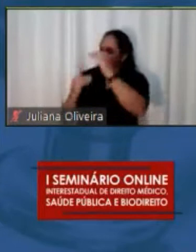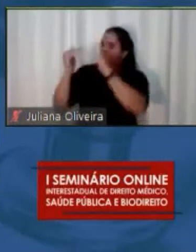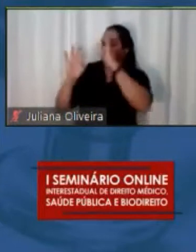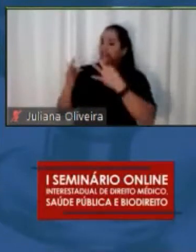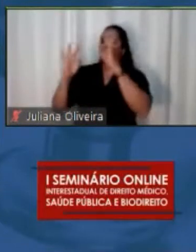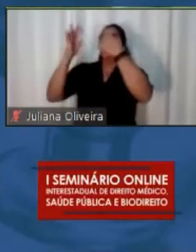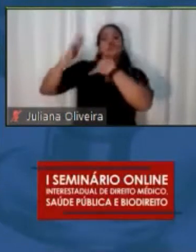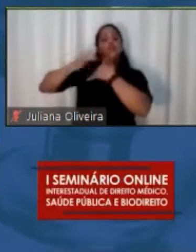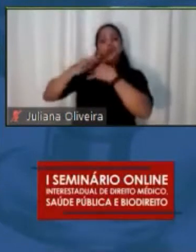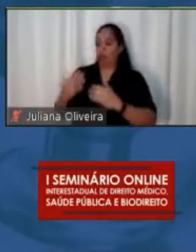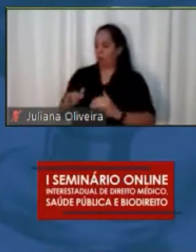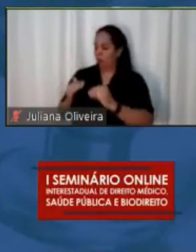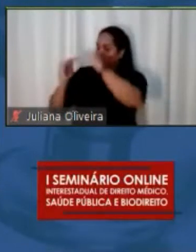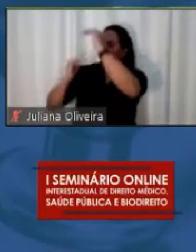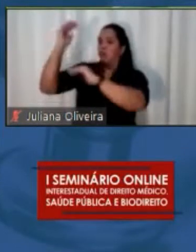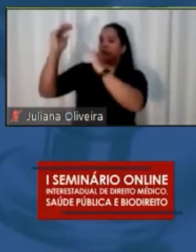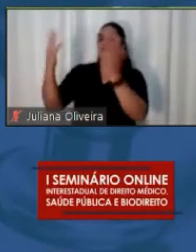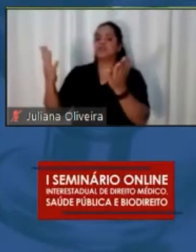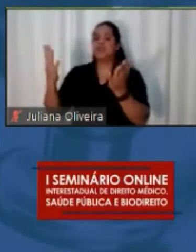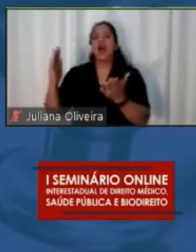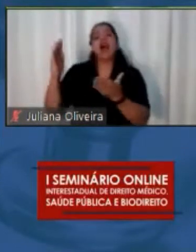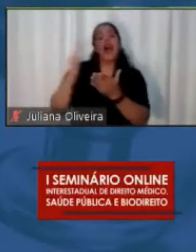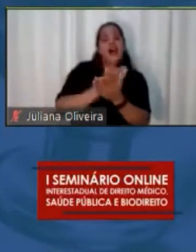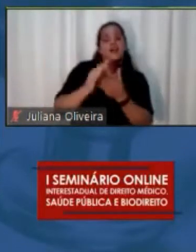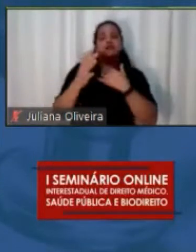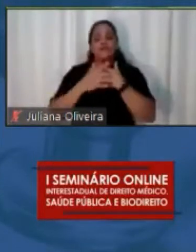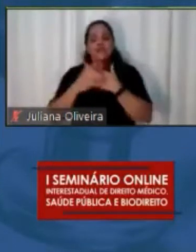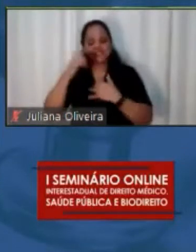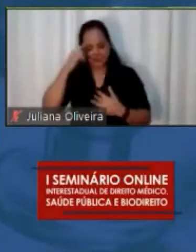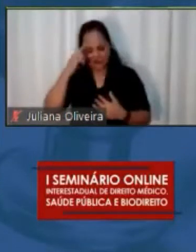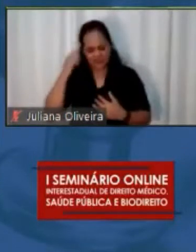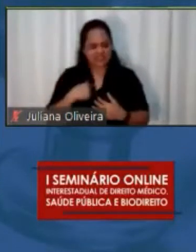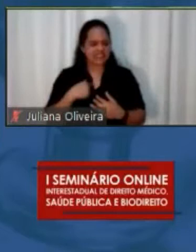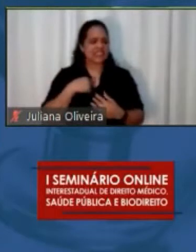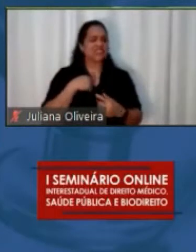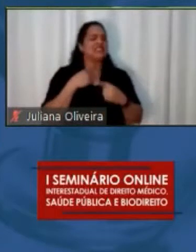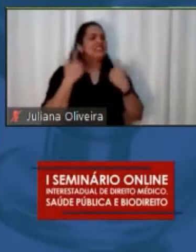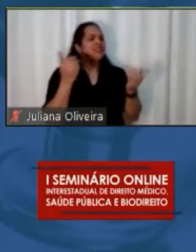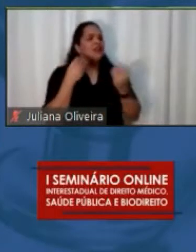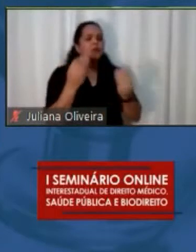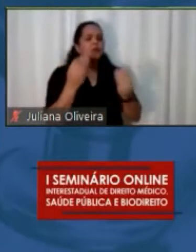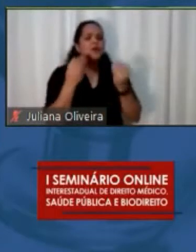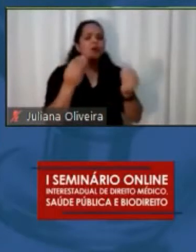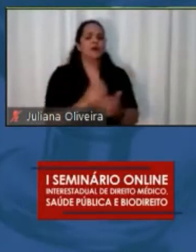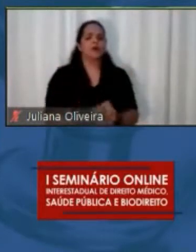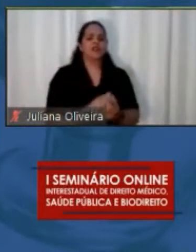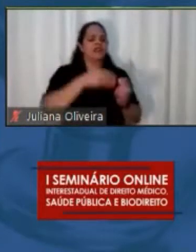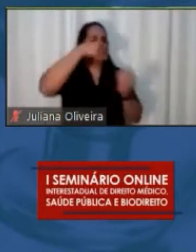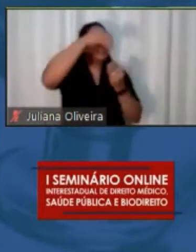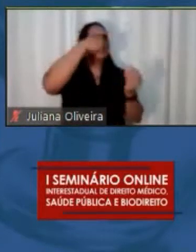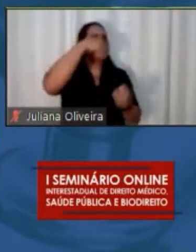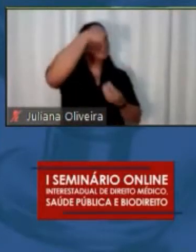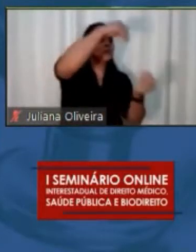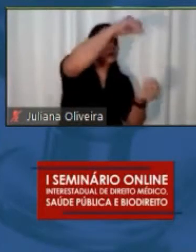Muitos médicos ainda discutem a indicação de transfusão de sangue com a regra de 10 de hemoglobina e 30 de hematócrito.